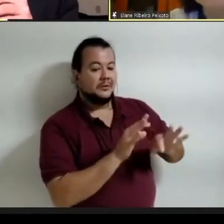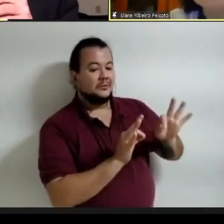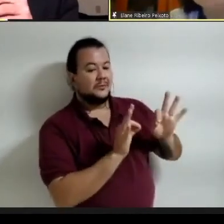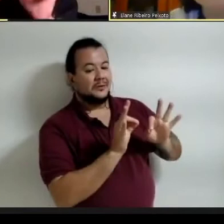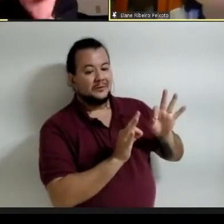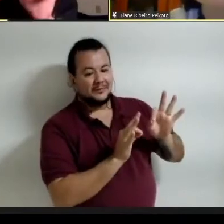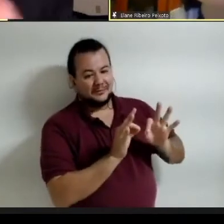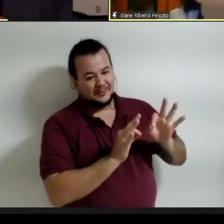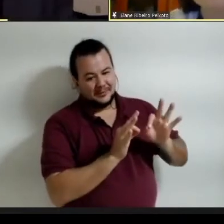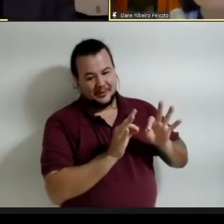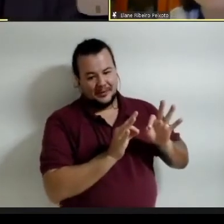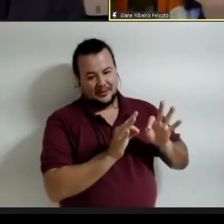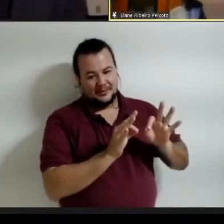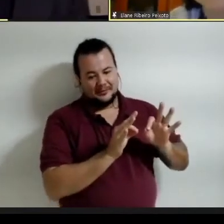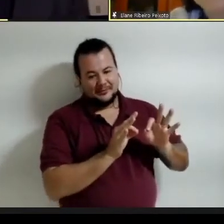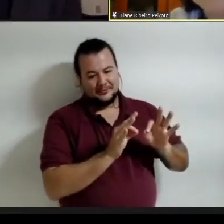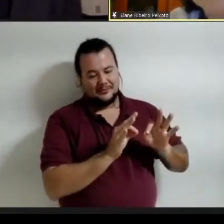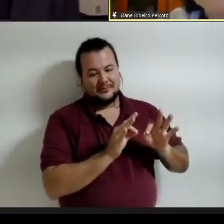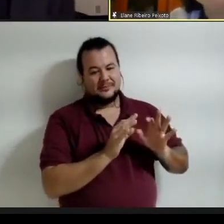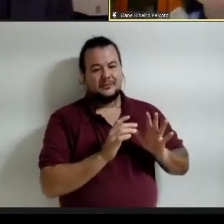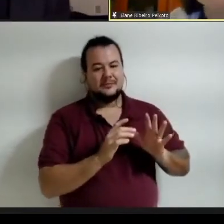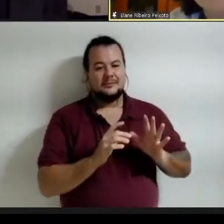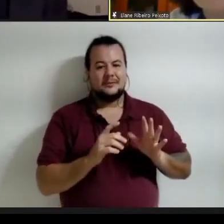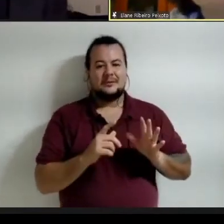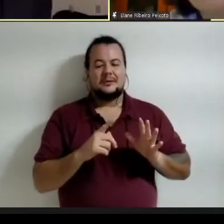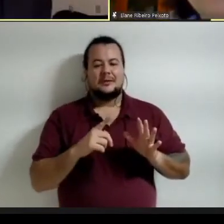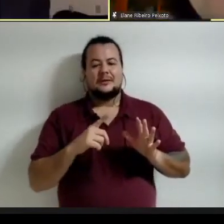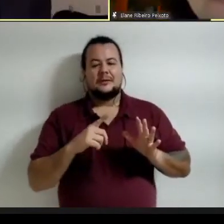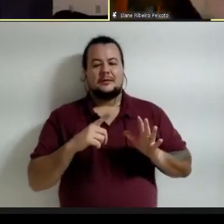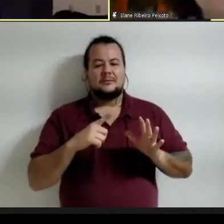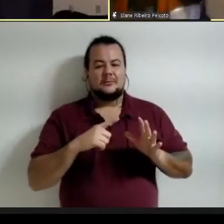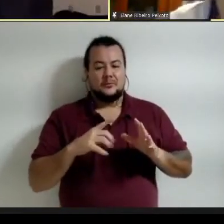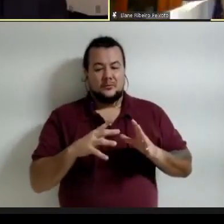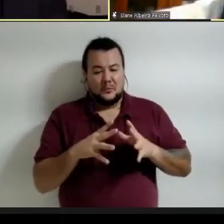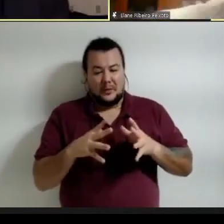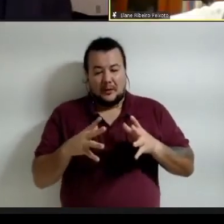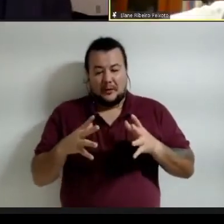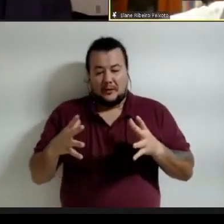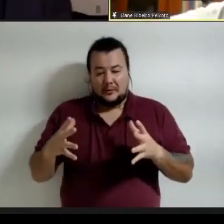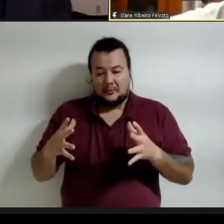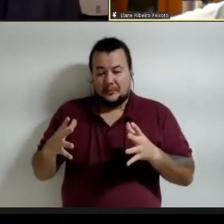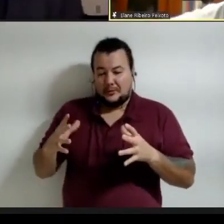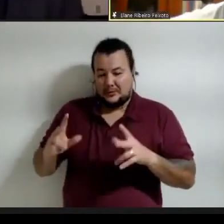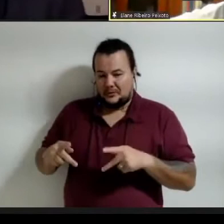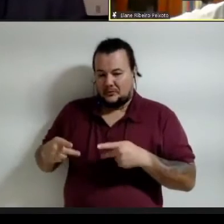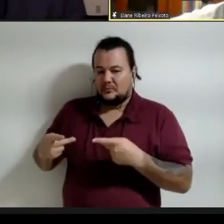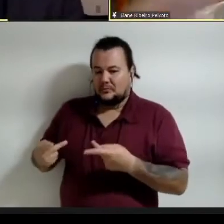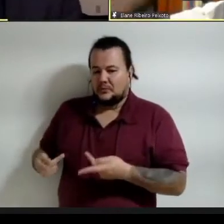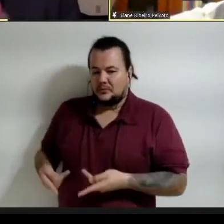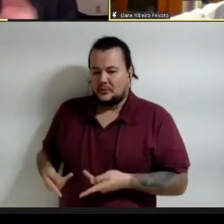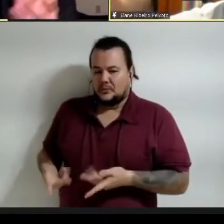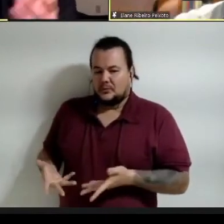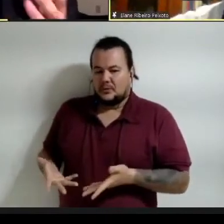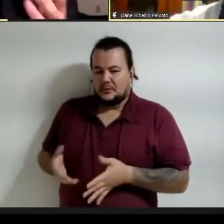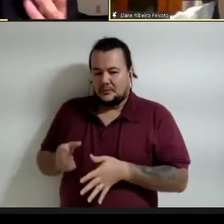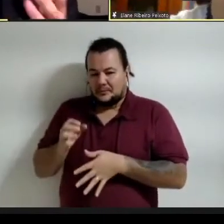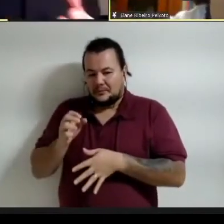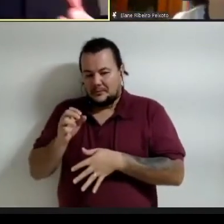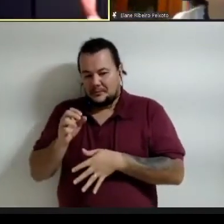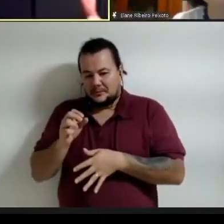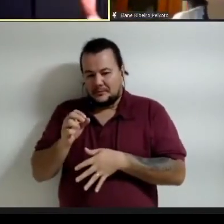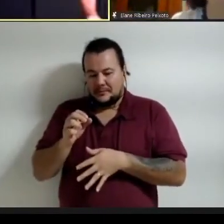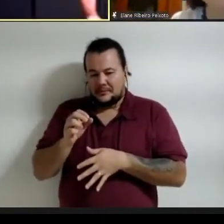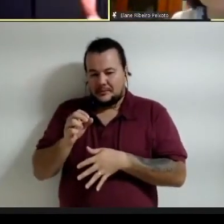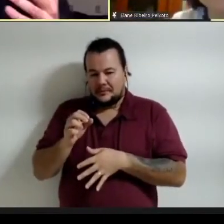uma agency tão grande por parte do ser humano? Ele está perguntando isso, né? Se cabe... É uma pergunta,